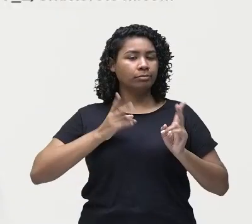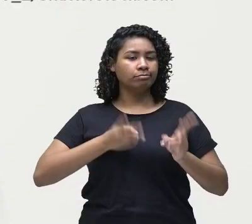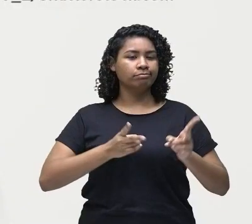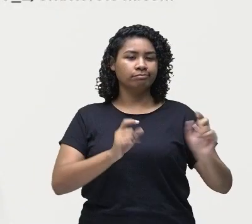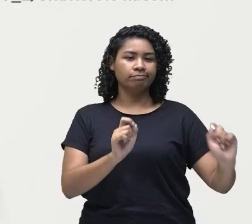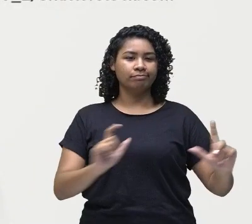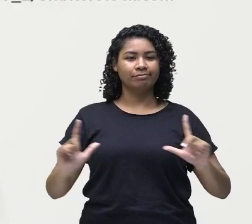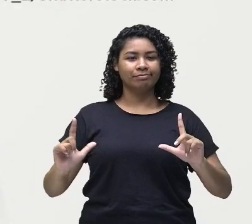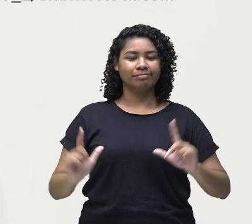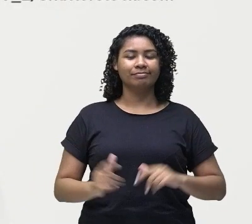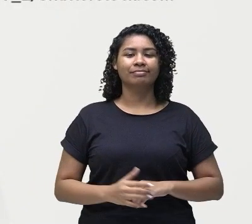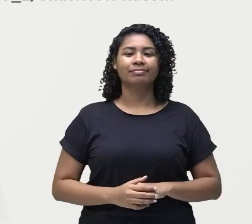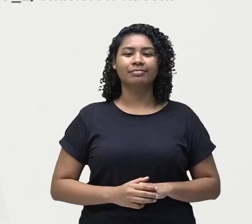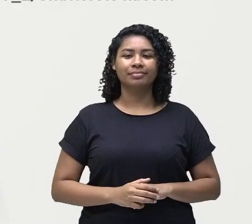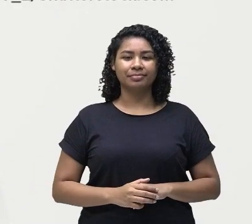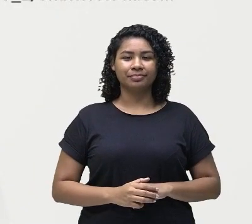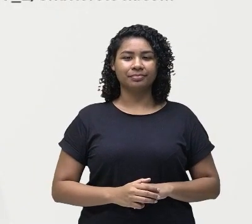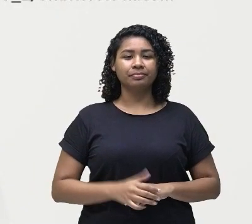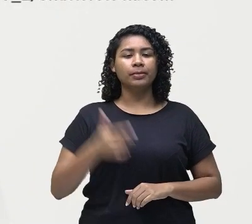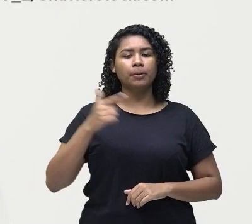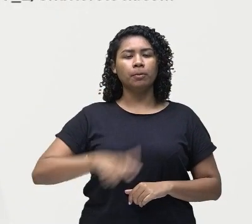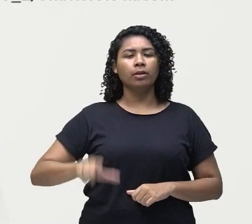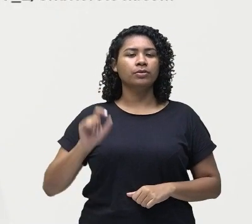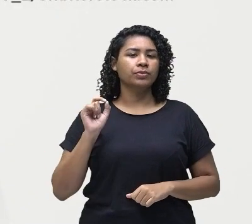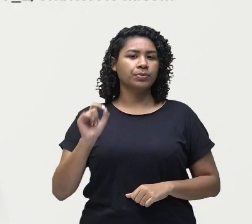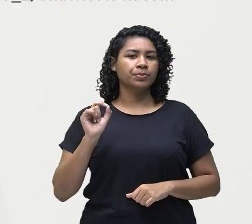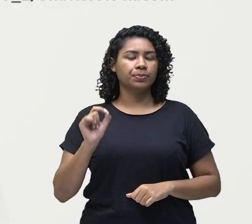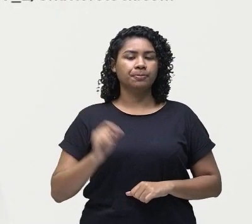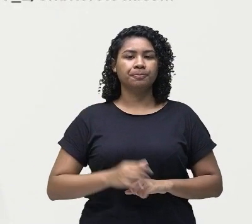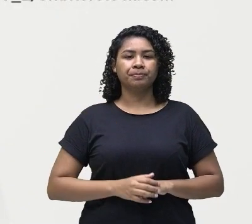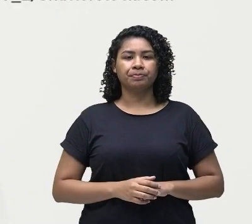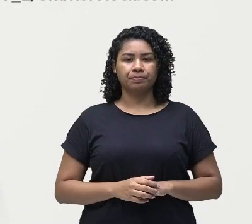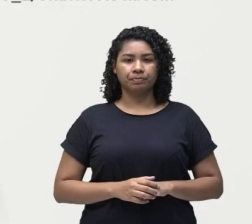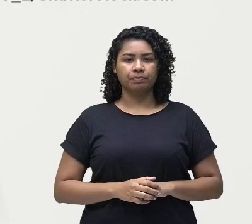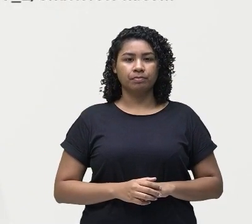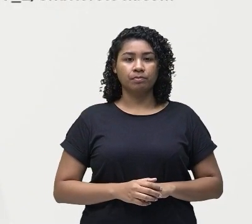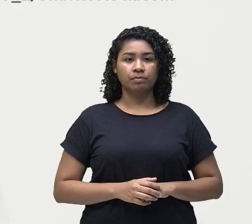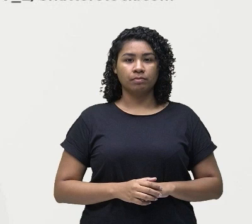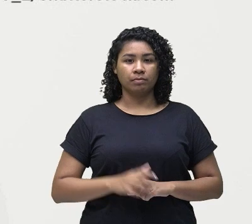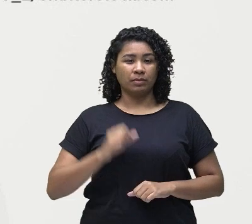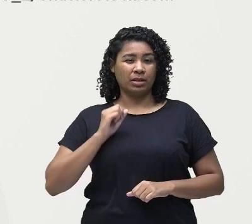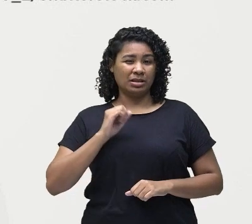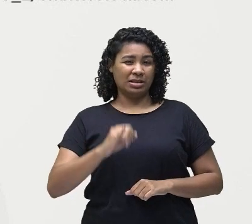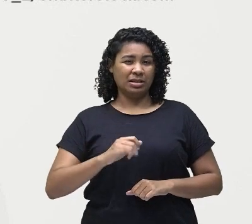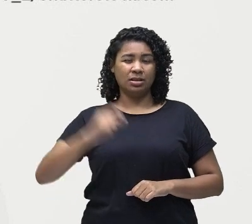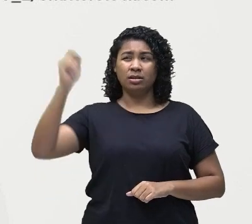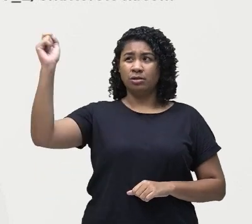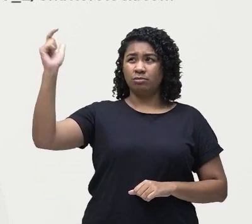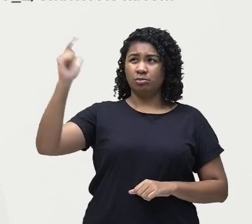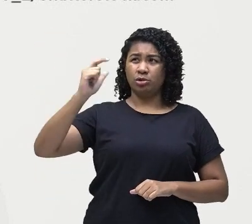cartela, além disso, o contato com essa radiação